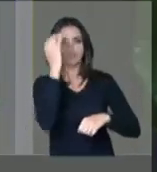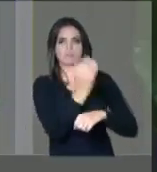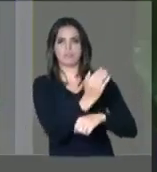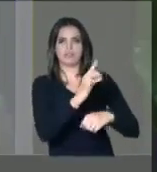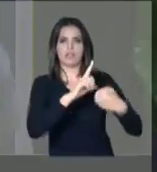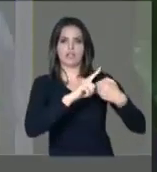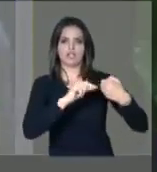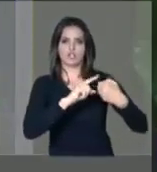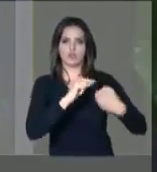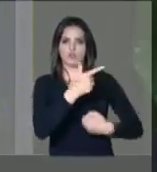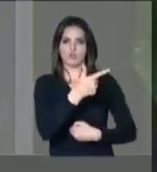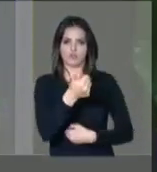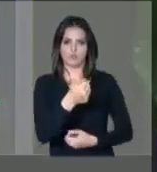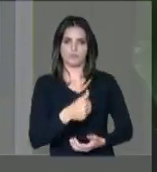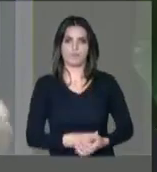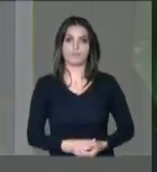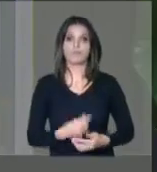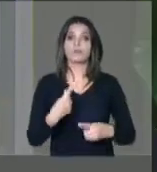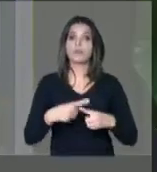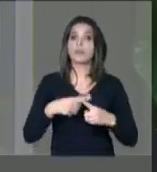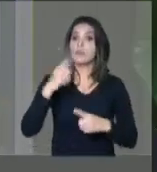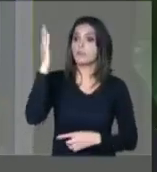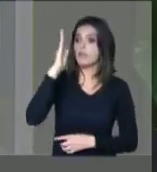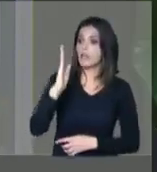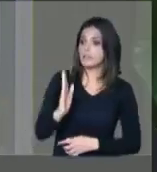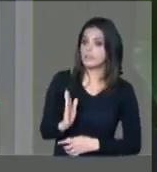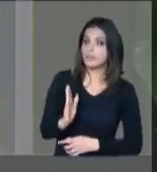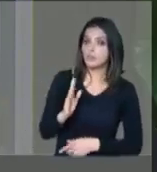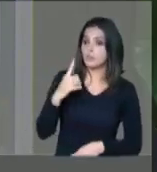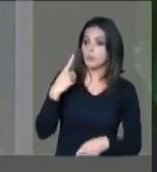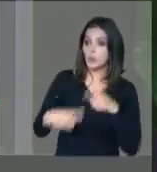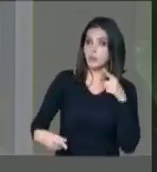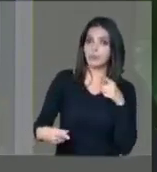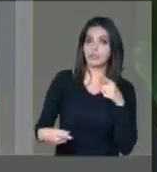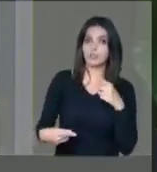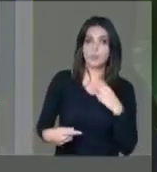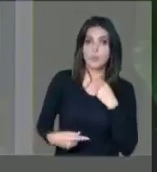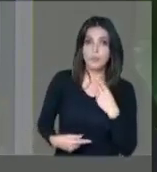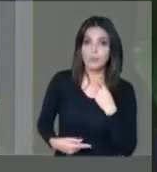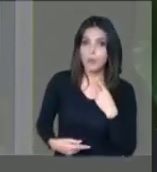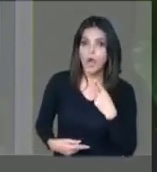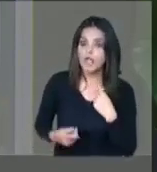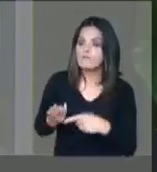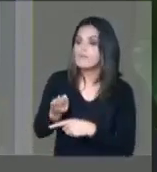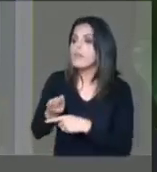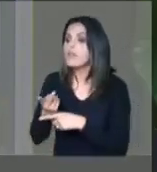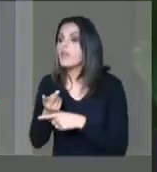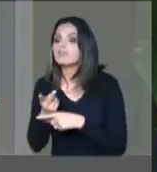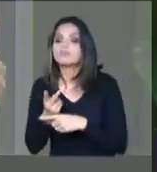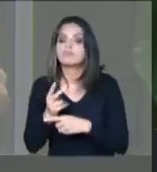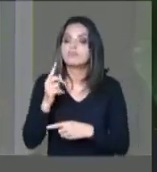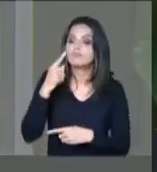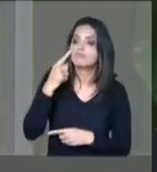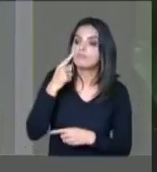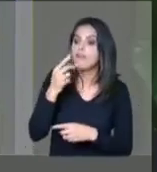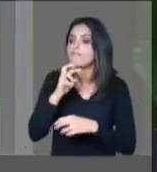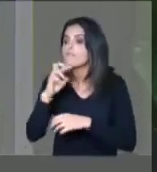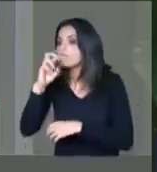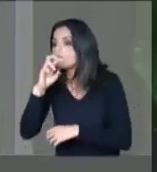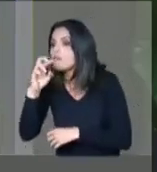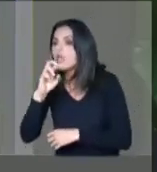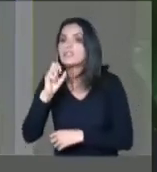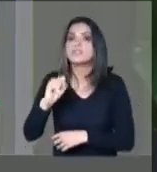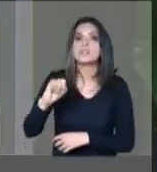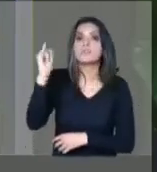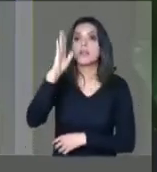ao impedir que o Brasil verifique se os Estados Unidos exercerão qualquer